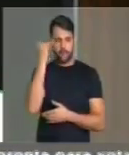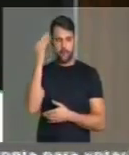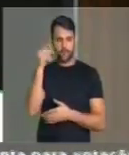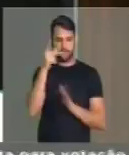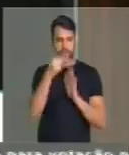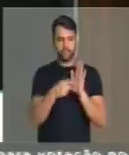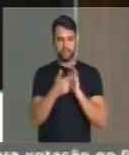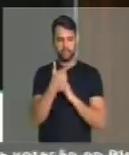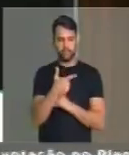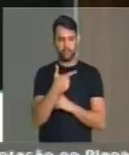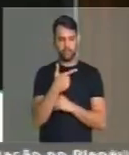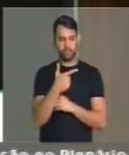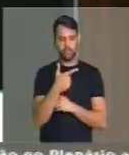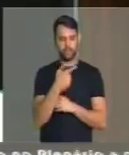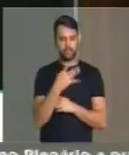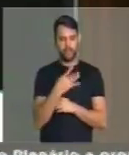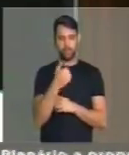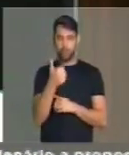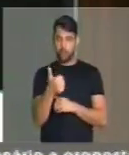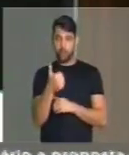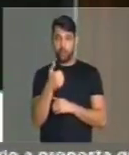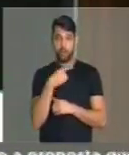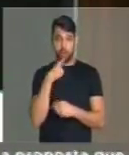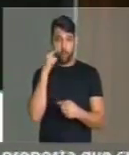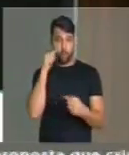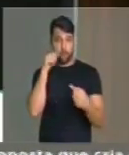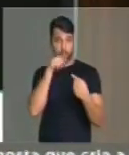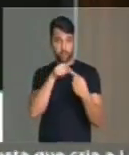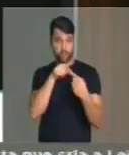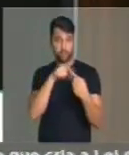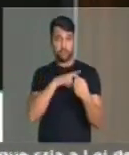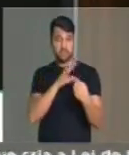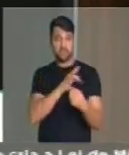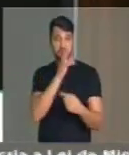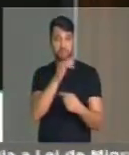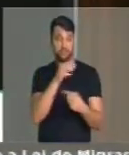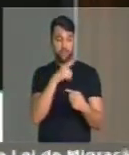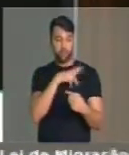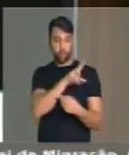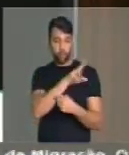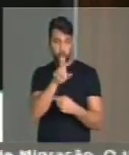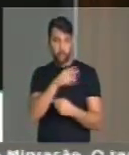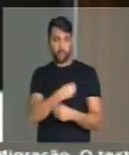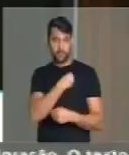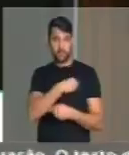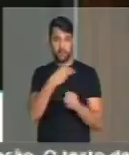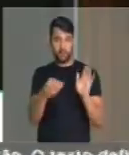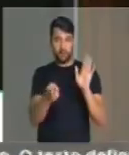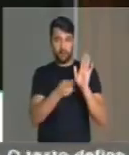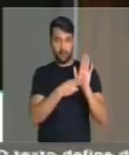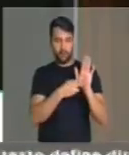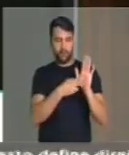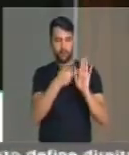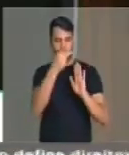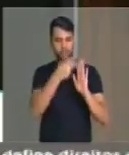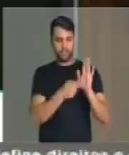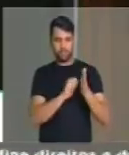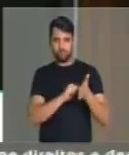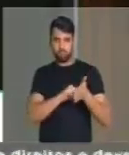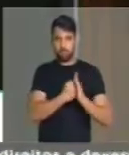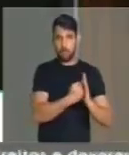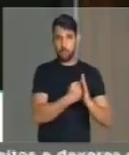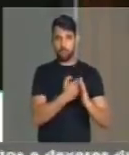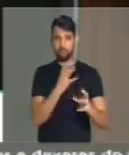famigerada PEC 241, cujo objetivo deveria ser, cujo nome deveria ser a PEC do